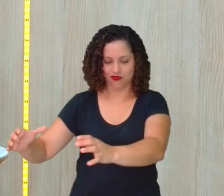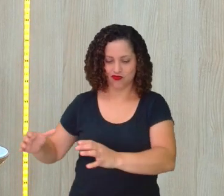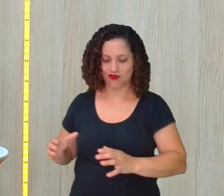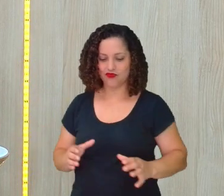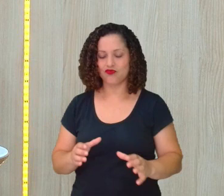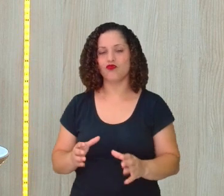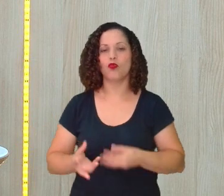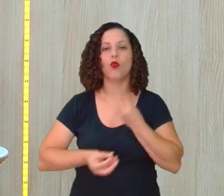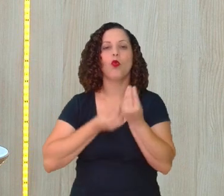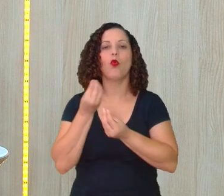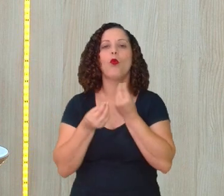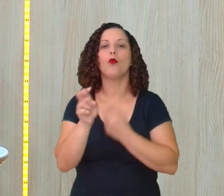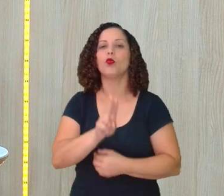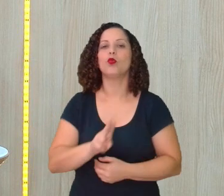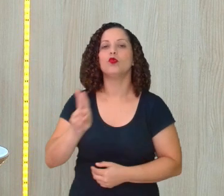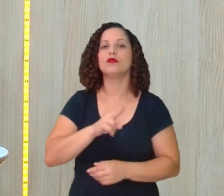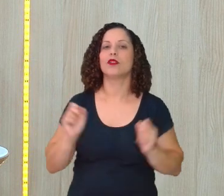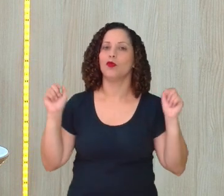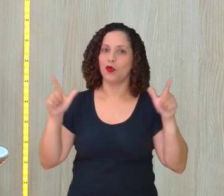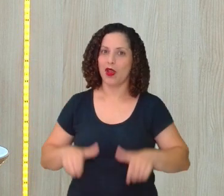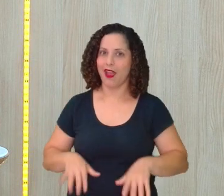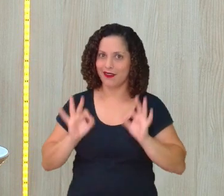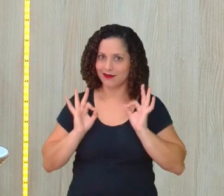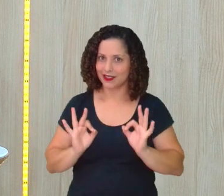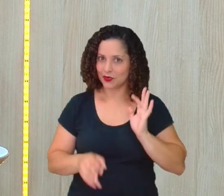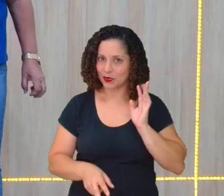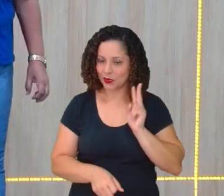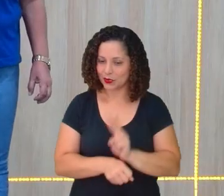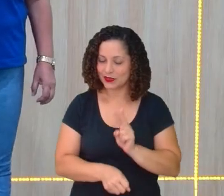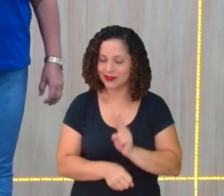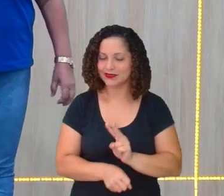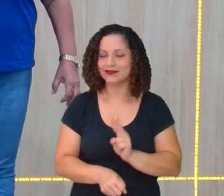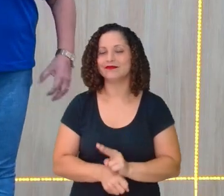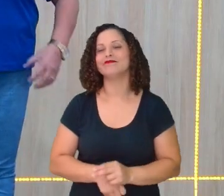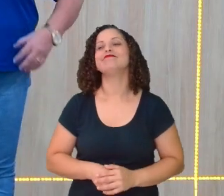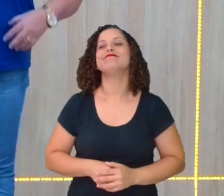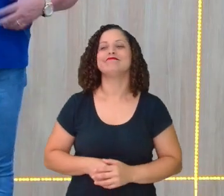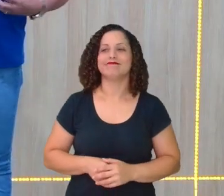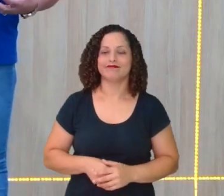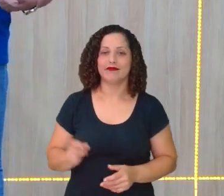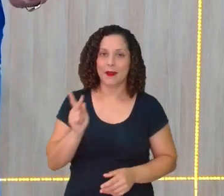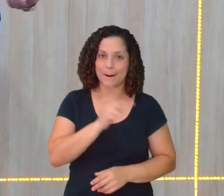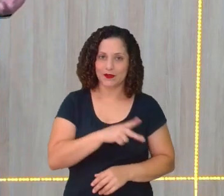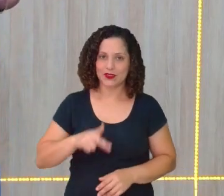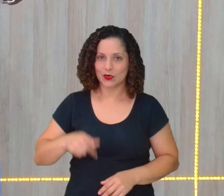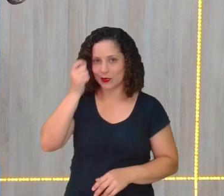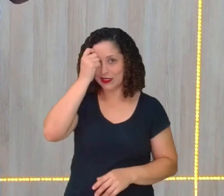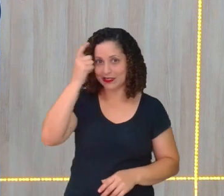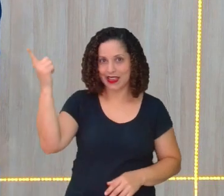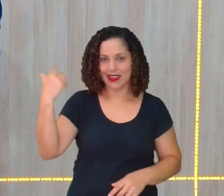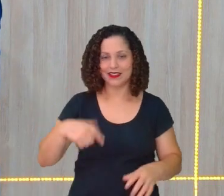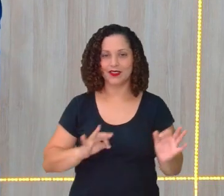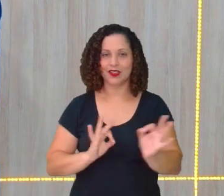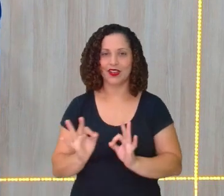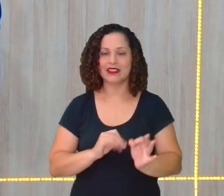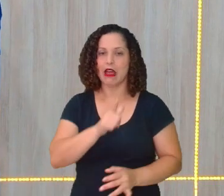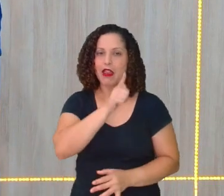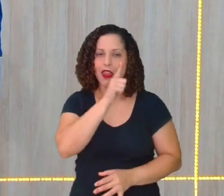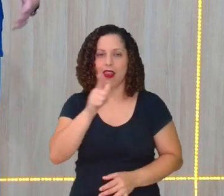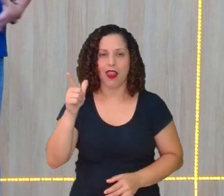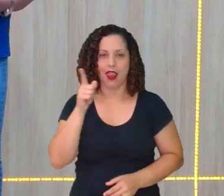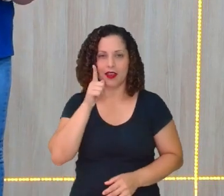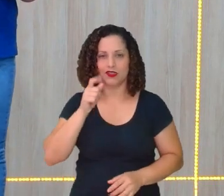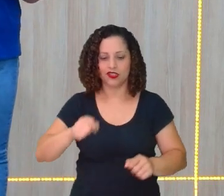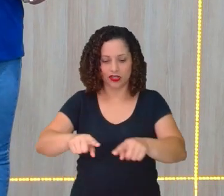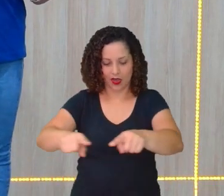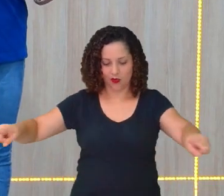vai utilizar o local, tá certo? Pois é, pessoal. Vejam aí, olha, a professora já deu a ideia aí de um piquenique. Não precisa levar grandes coisas.